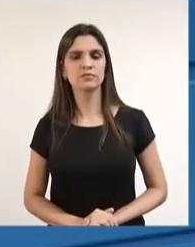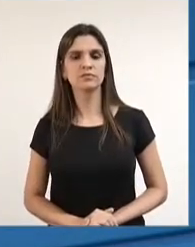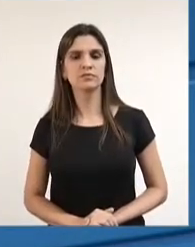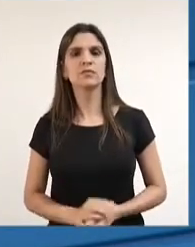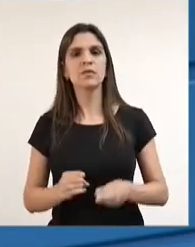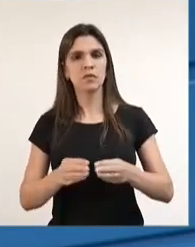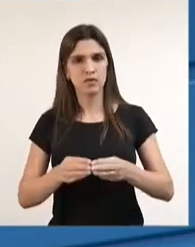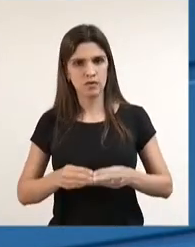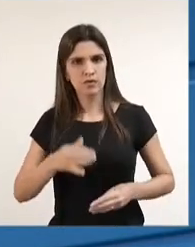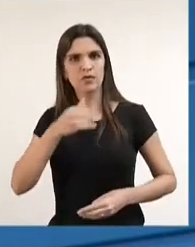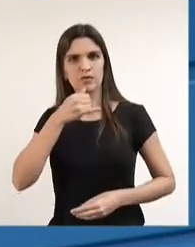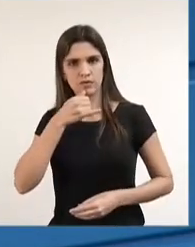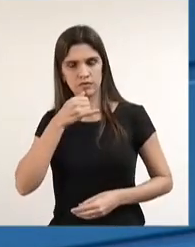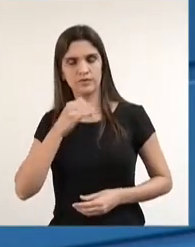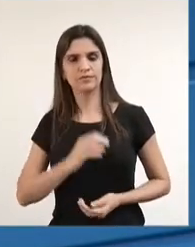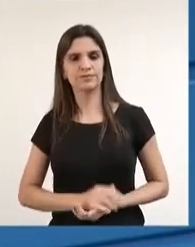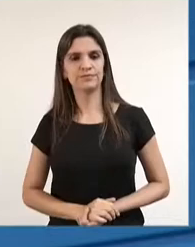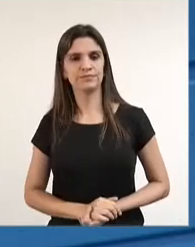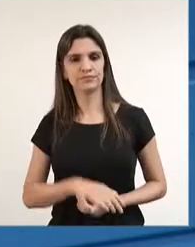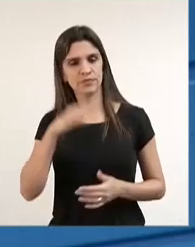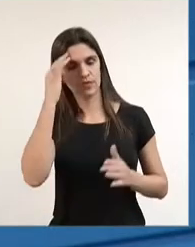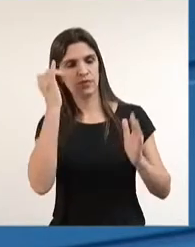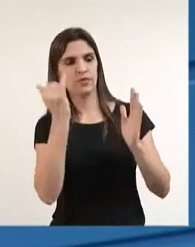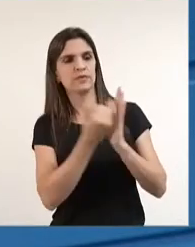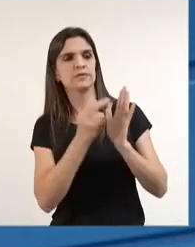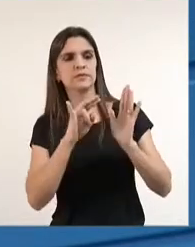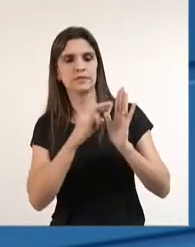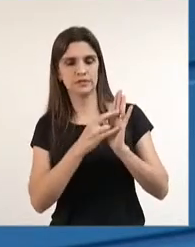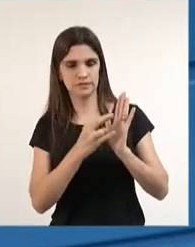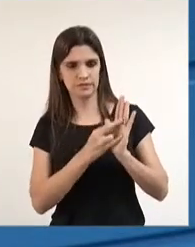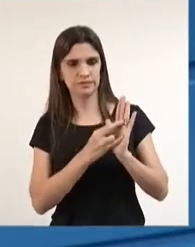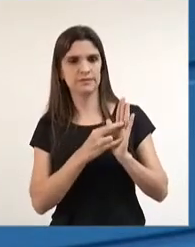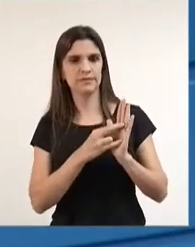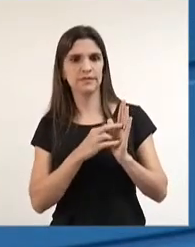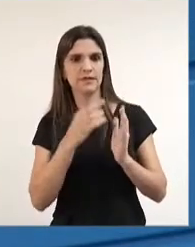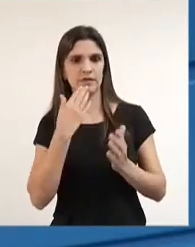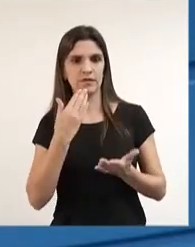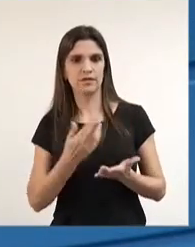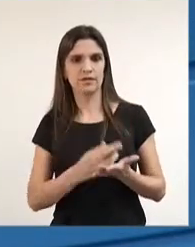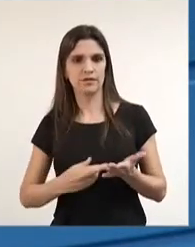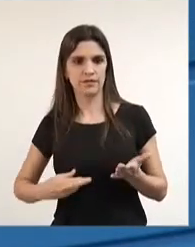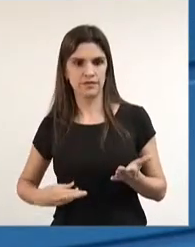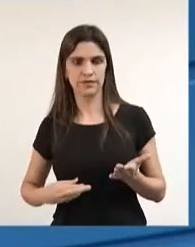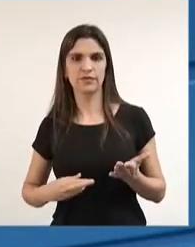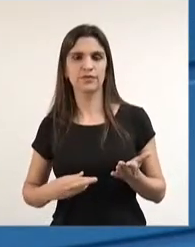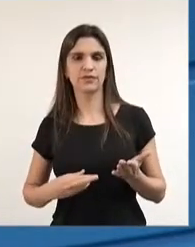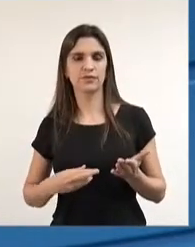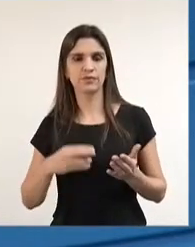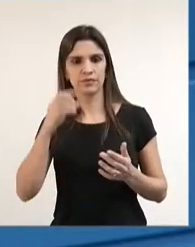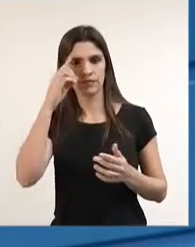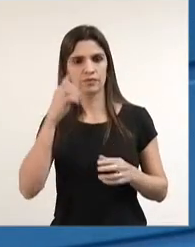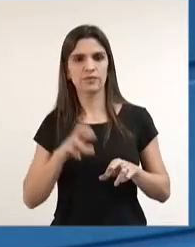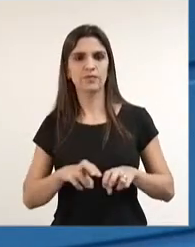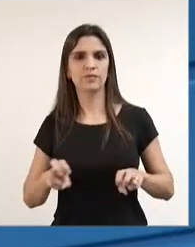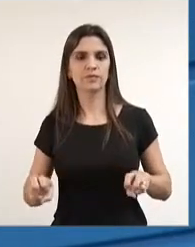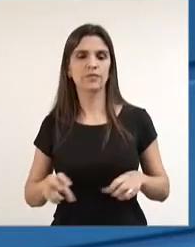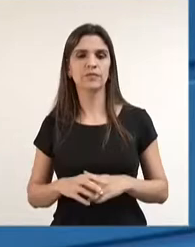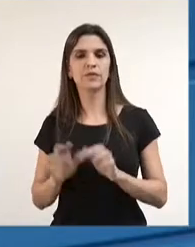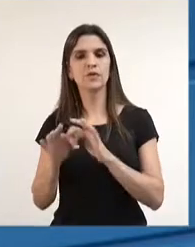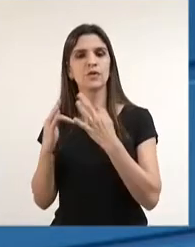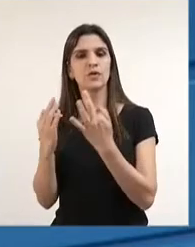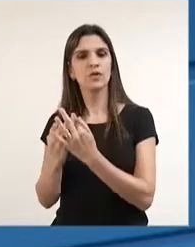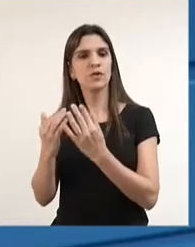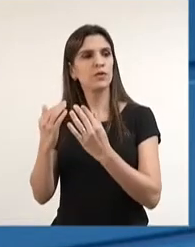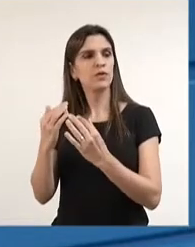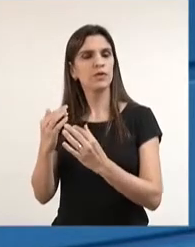Moção de pesar. Requeiro à mesa, na forma do regimento interno, para que seja encaminhado o expediente desse poder, encaminhando a moção de pesar aos familiares